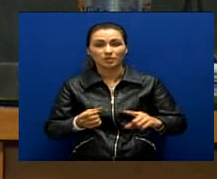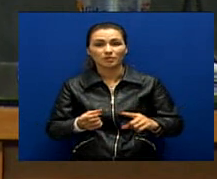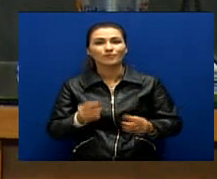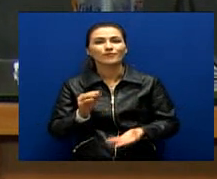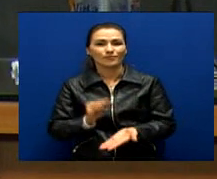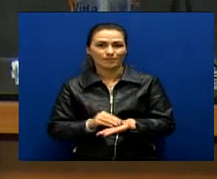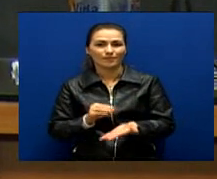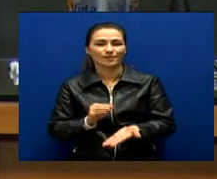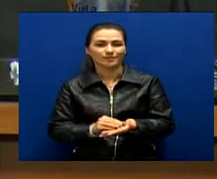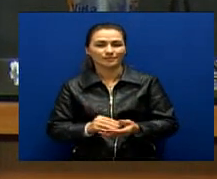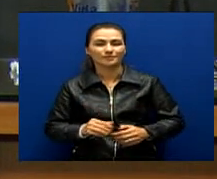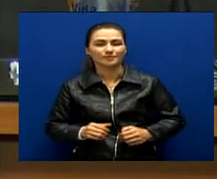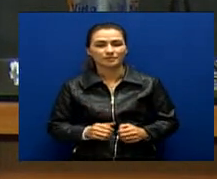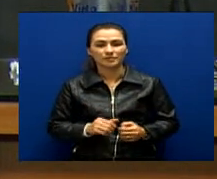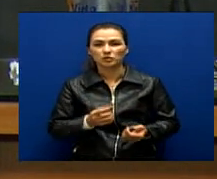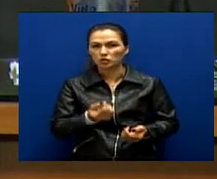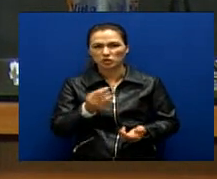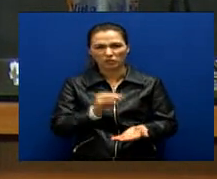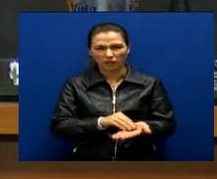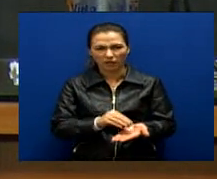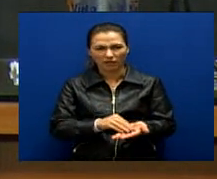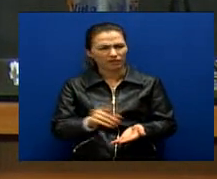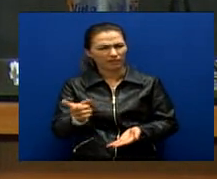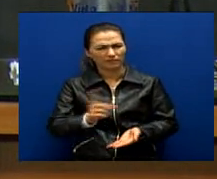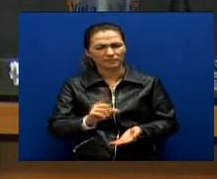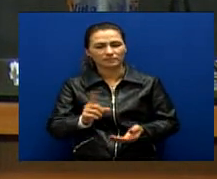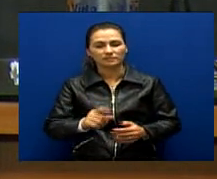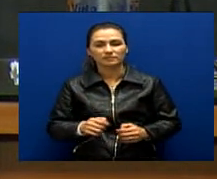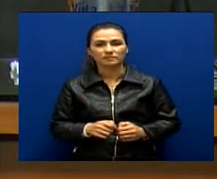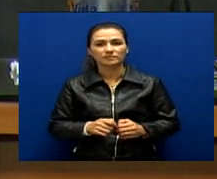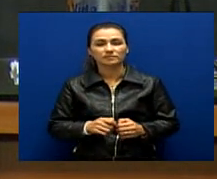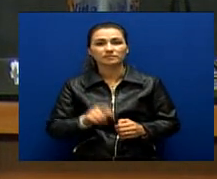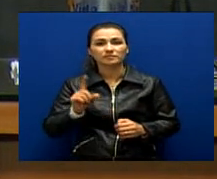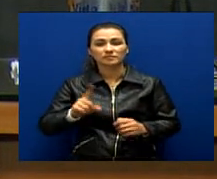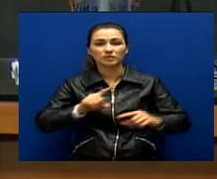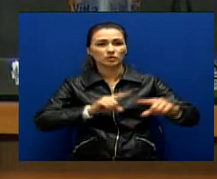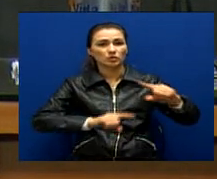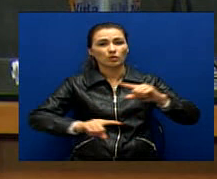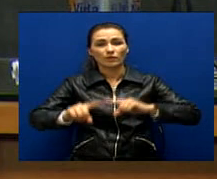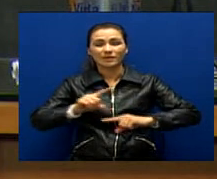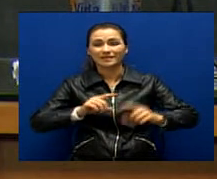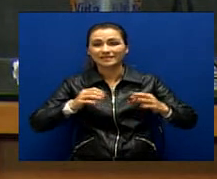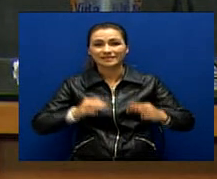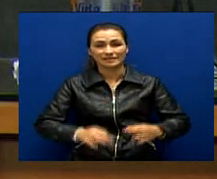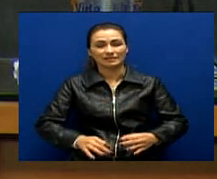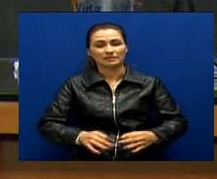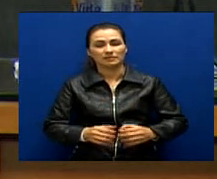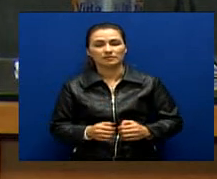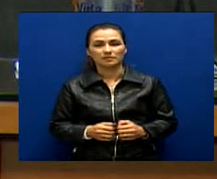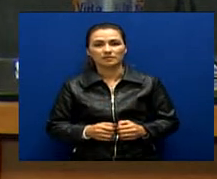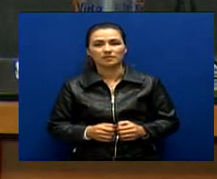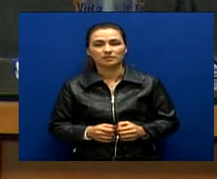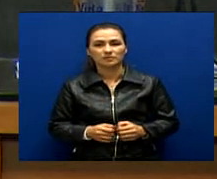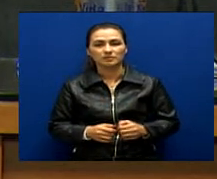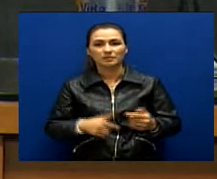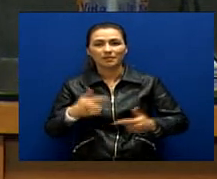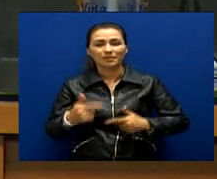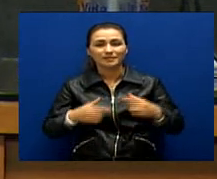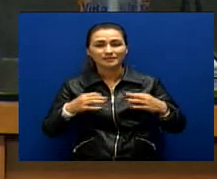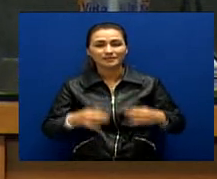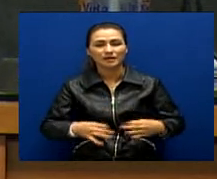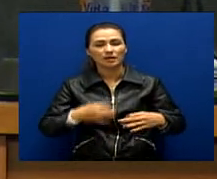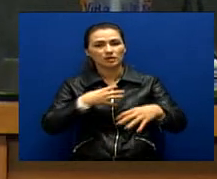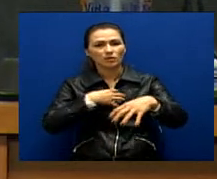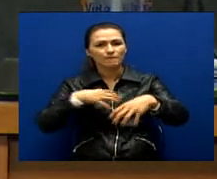mais político de uma coisa puramente técnica e compromisso com o